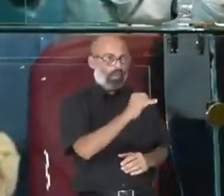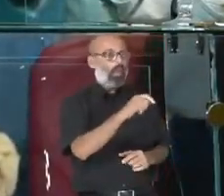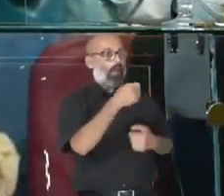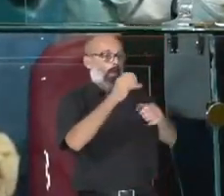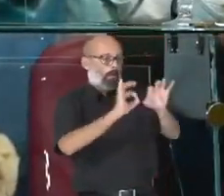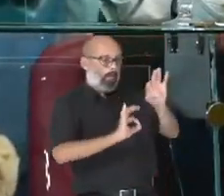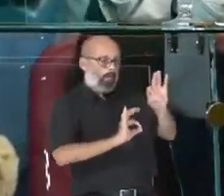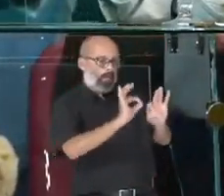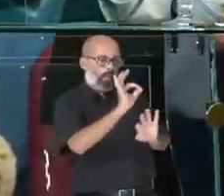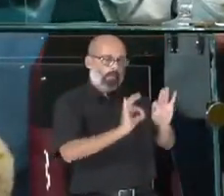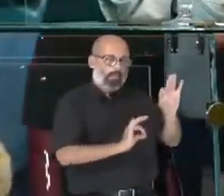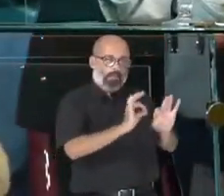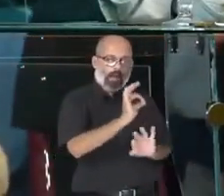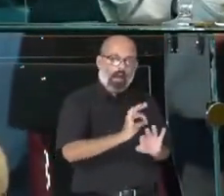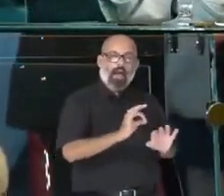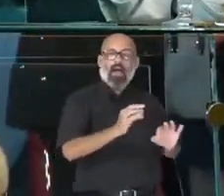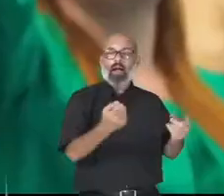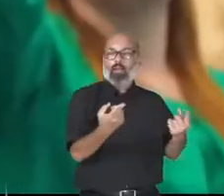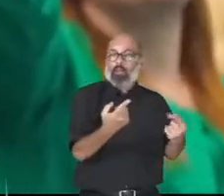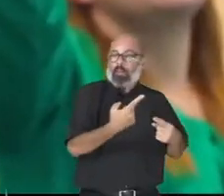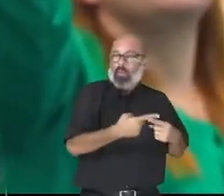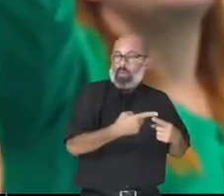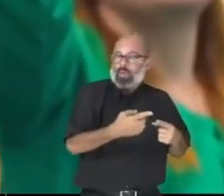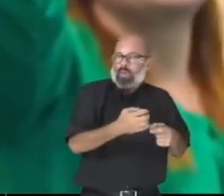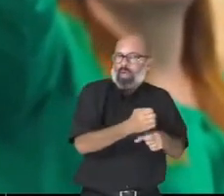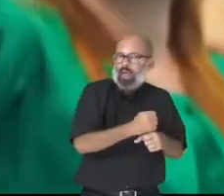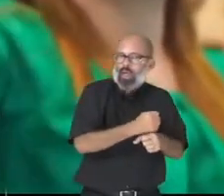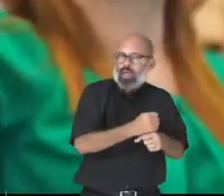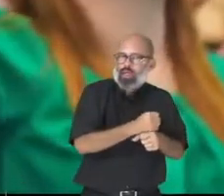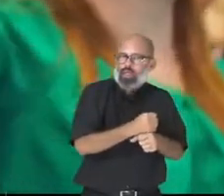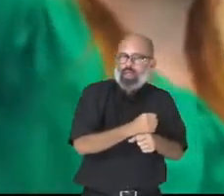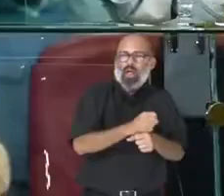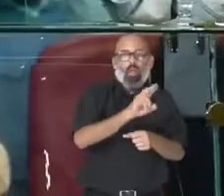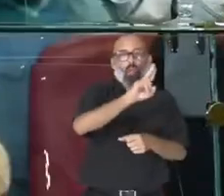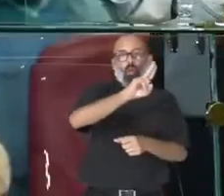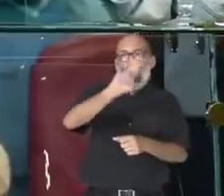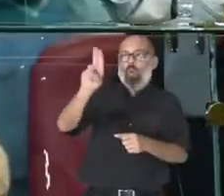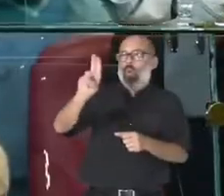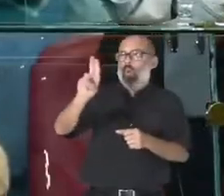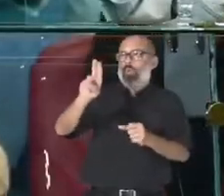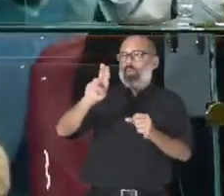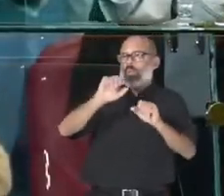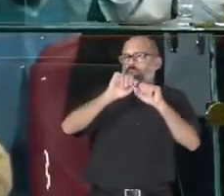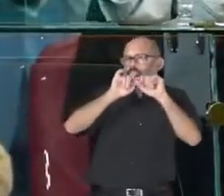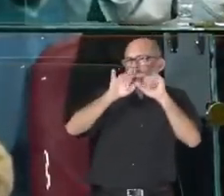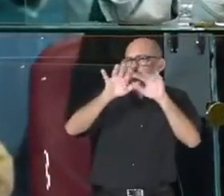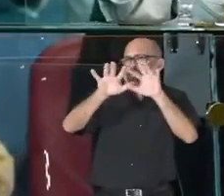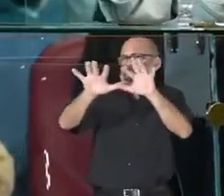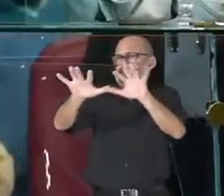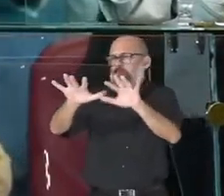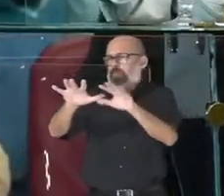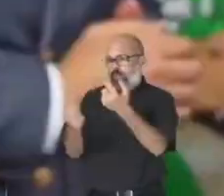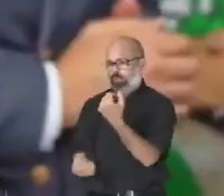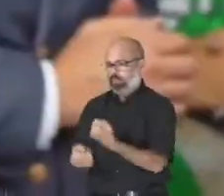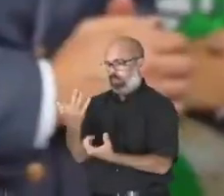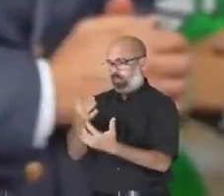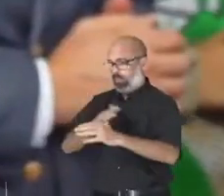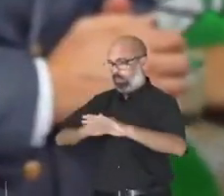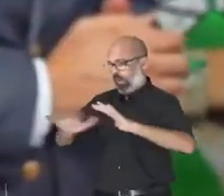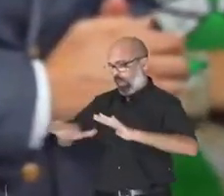prepara, porque este ano vou soprar o seu nome e o inferno será